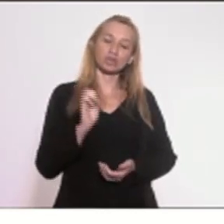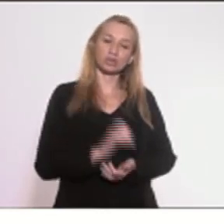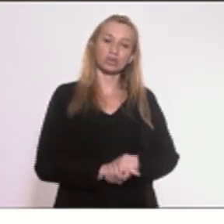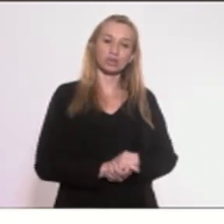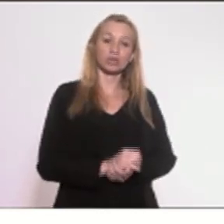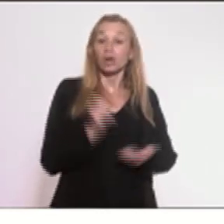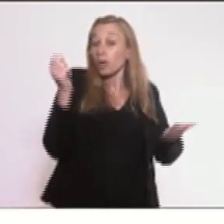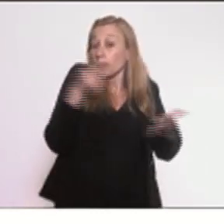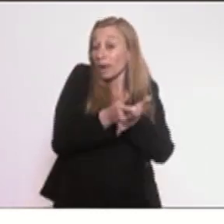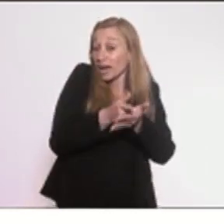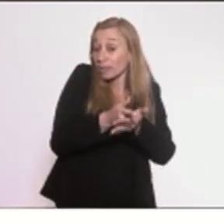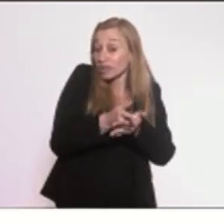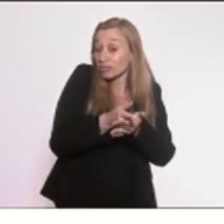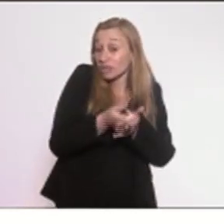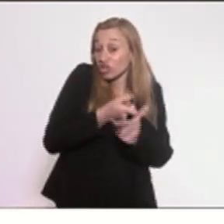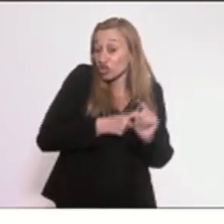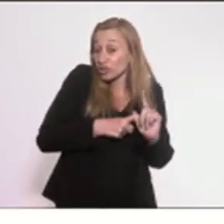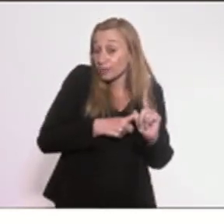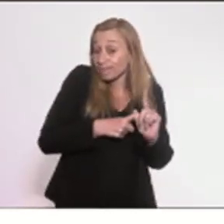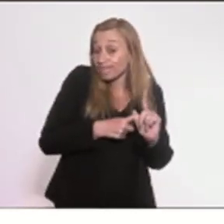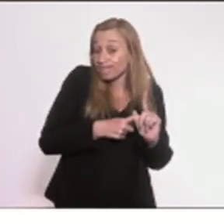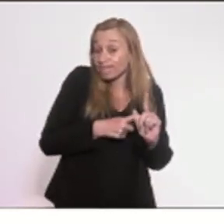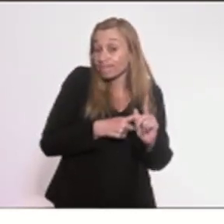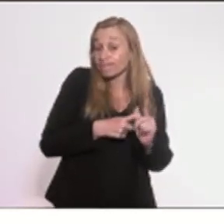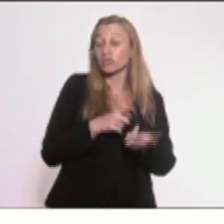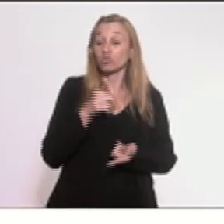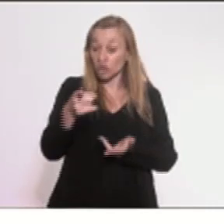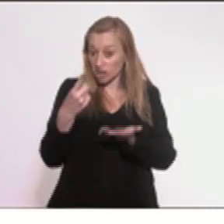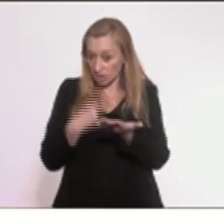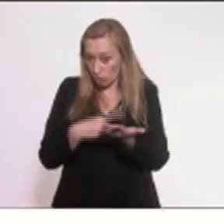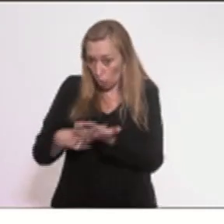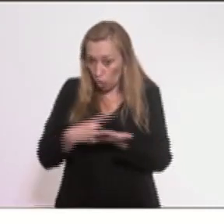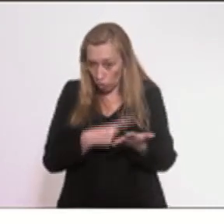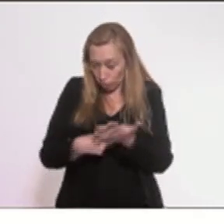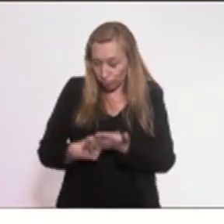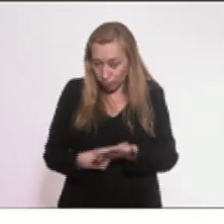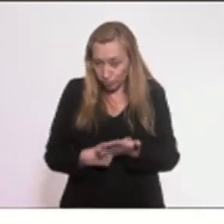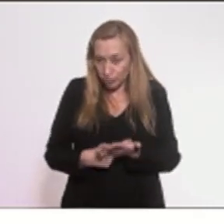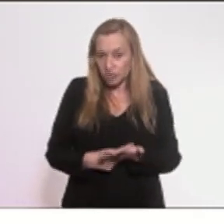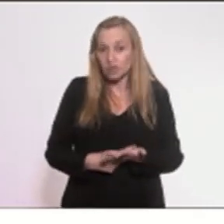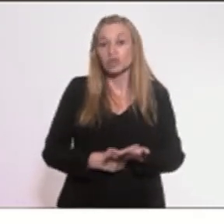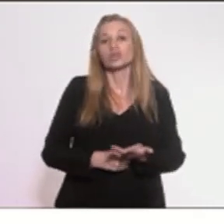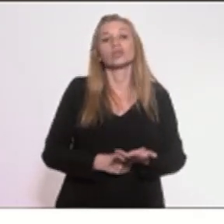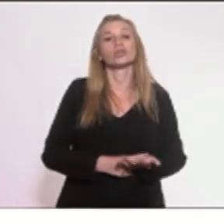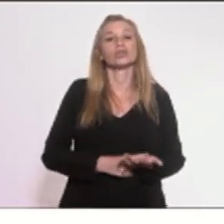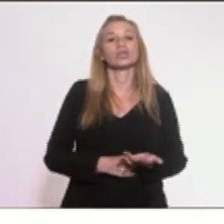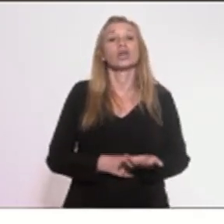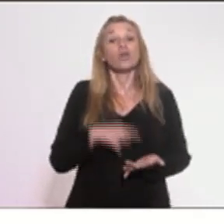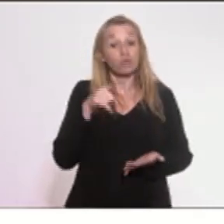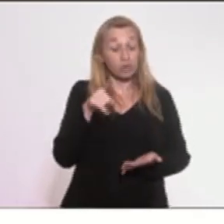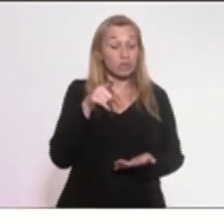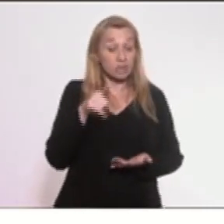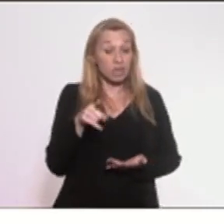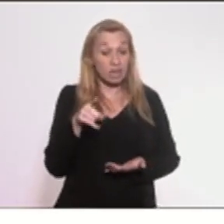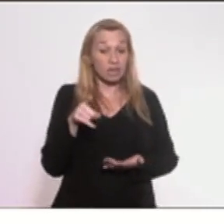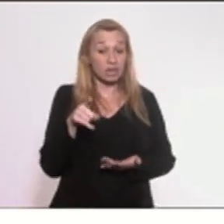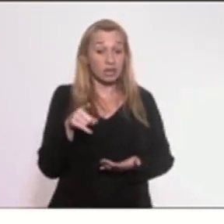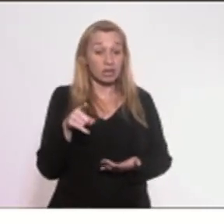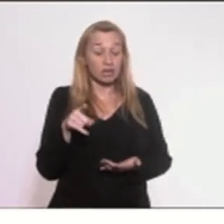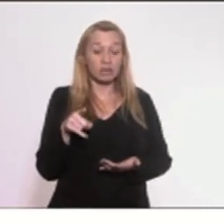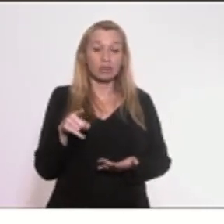do pagamento do serviço da dívida. Quando você faz um acordo, você considera